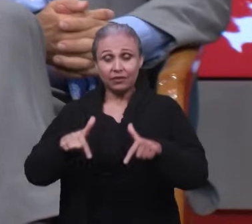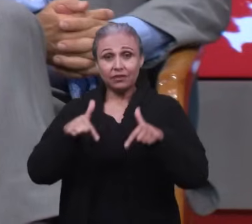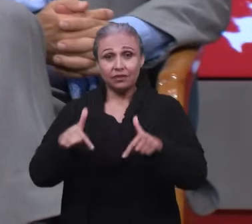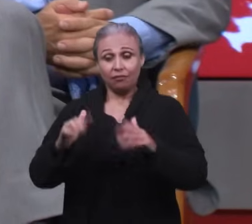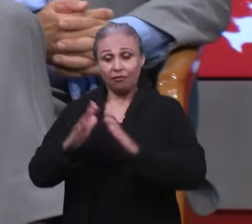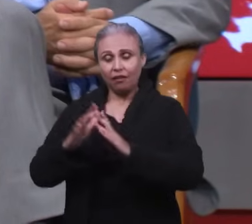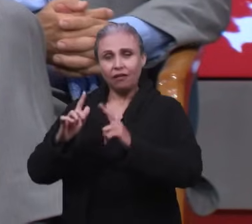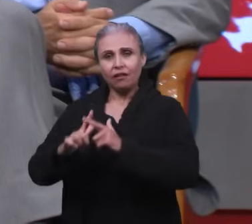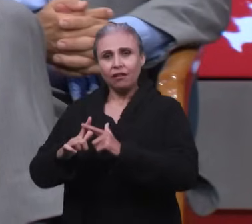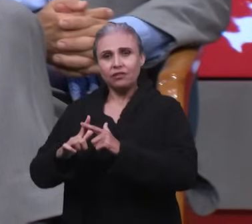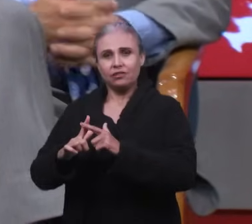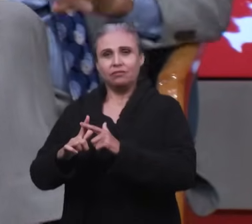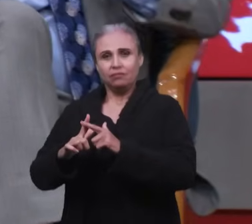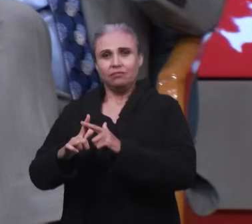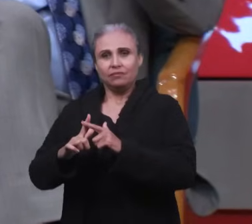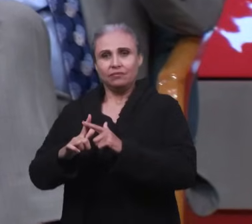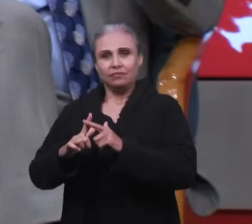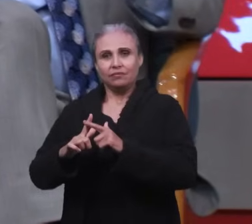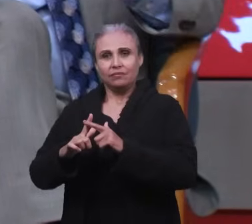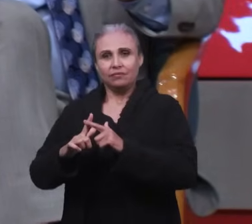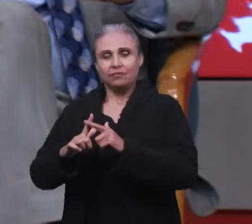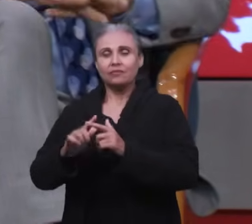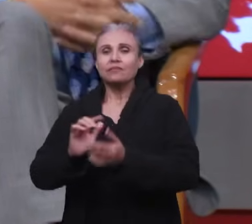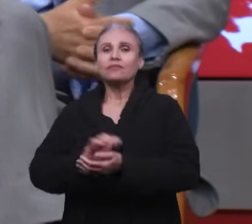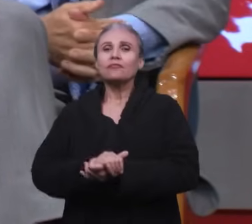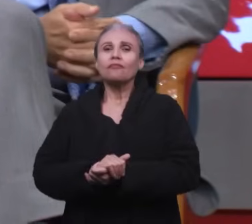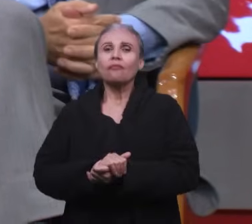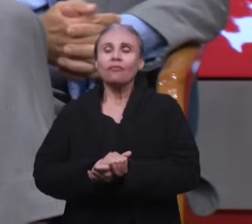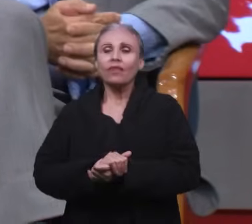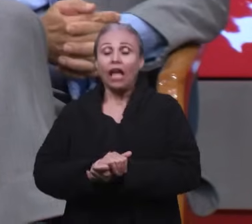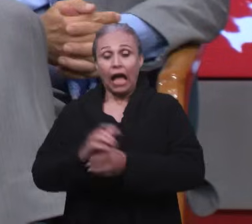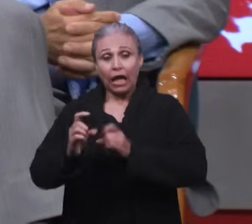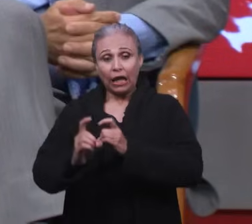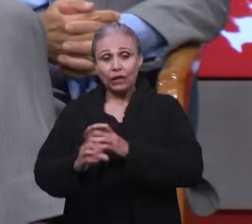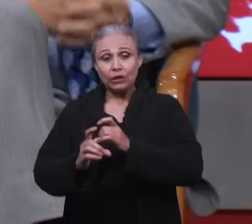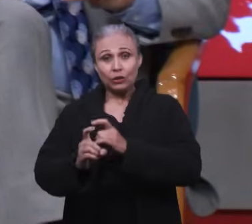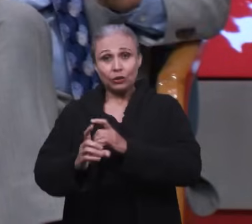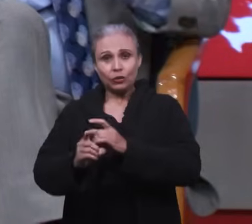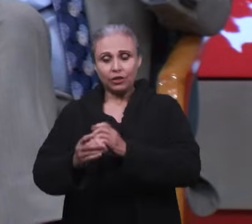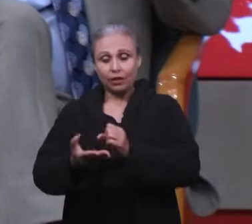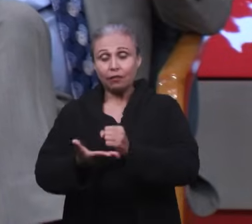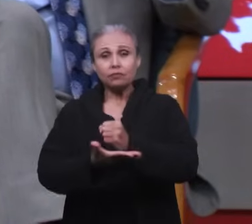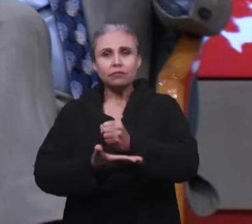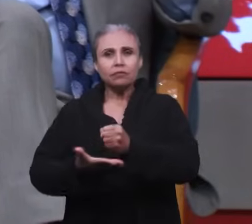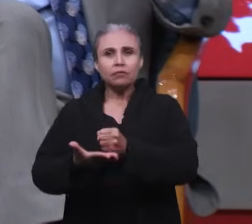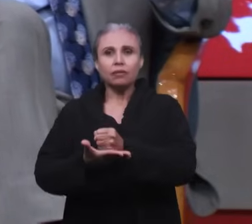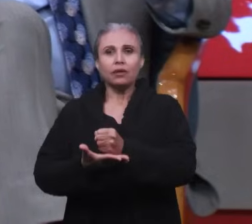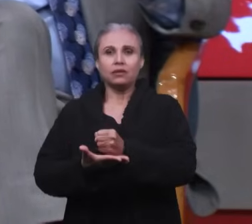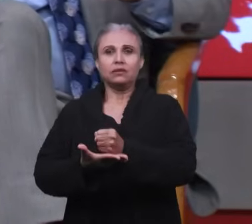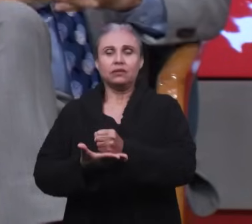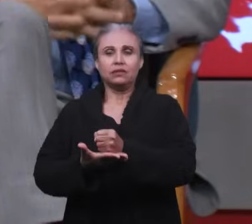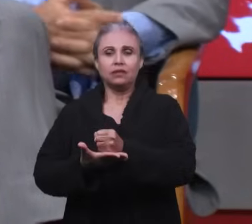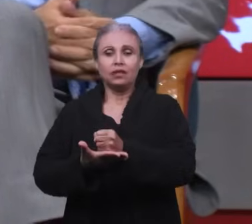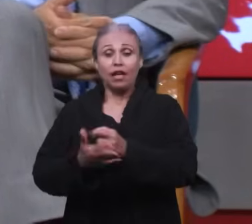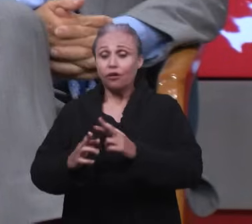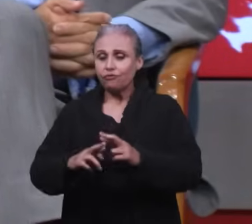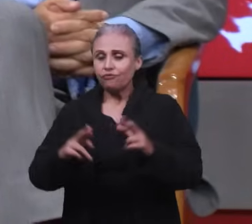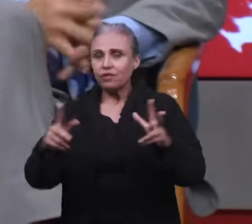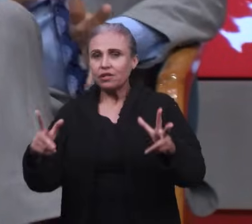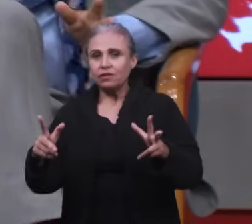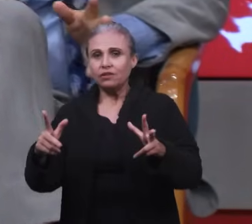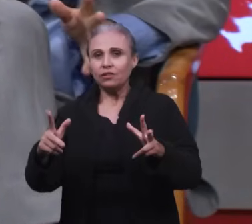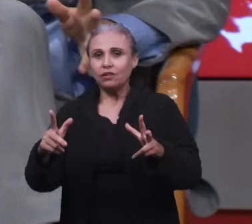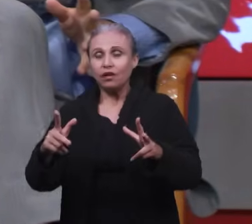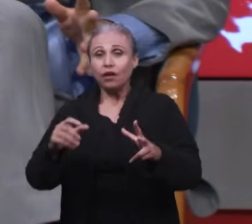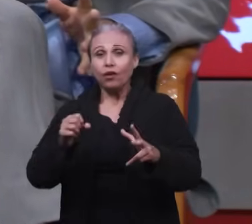igreja. A igreja funciona dessa forma. Toda a doutrina básica da igreja é dessa